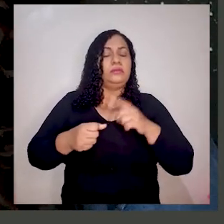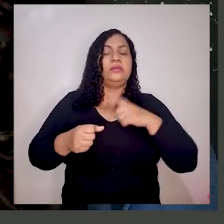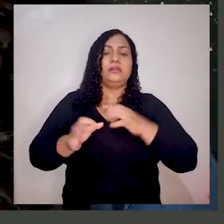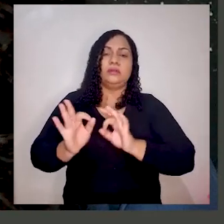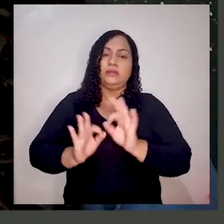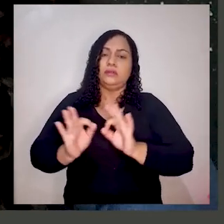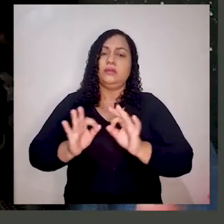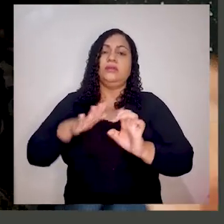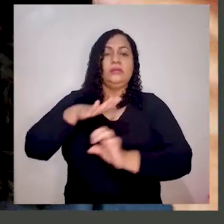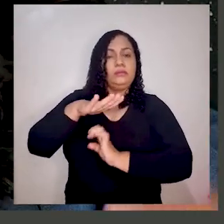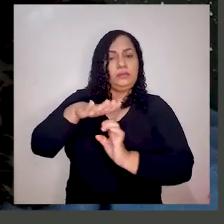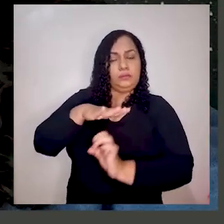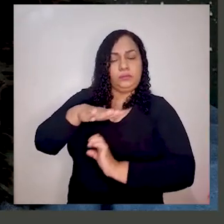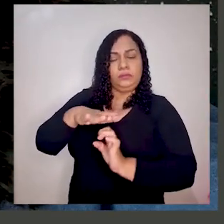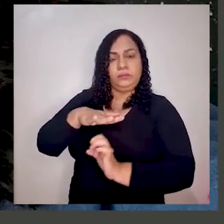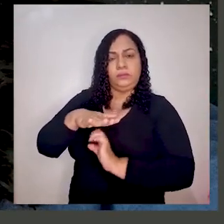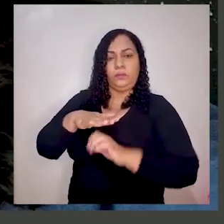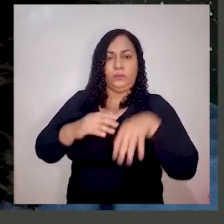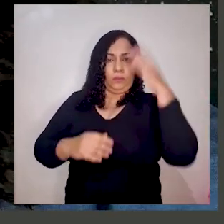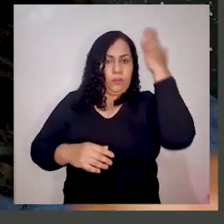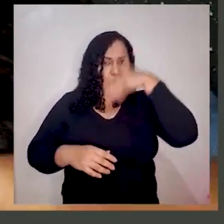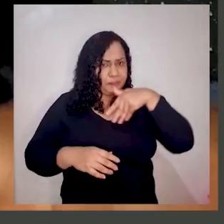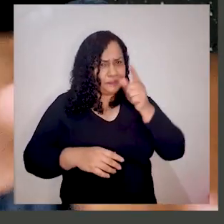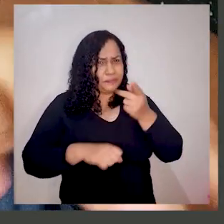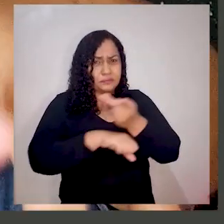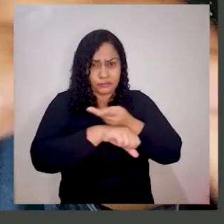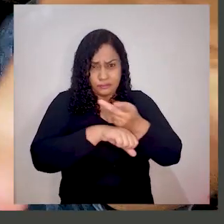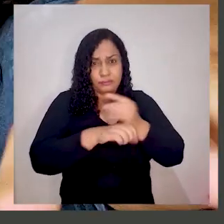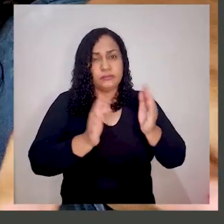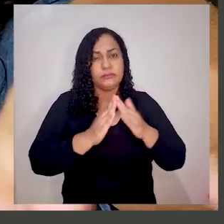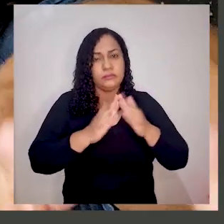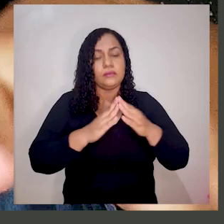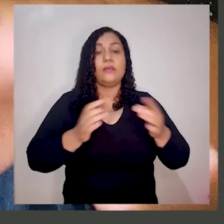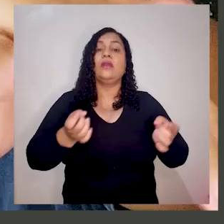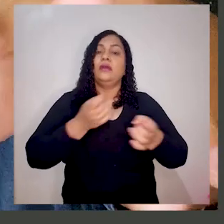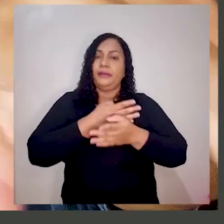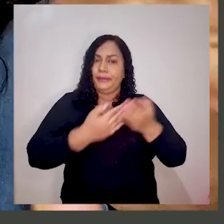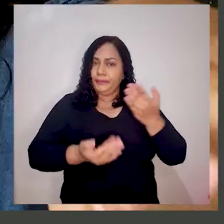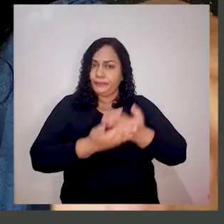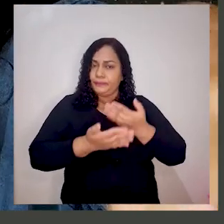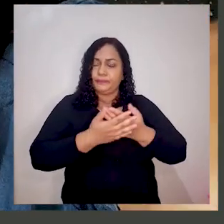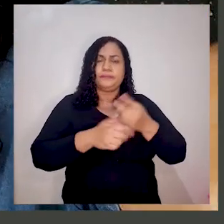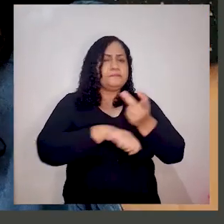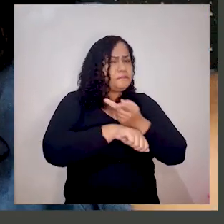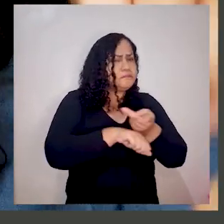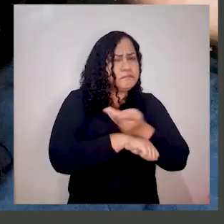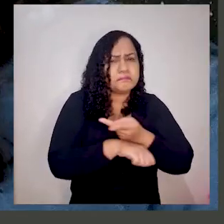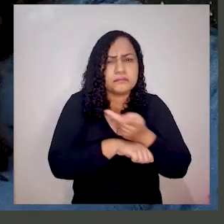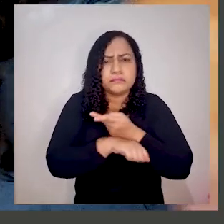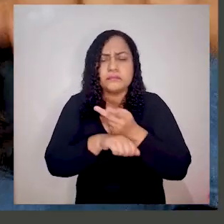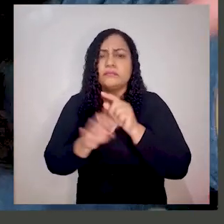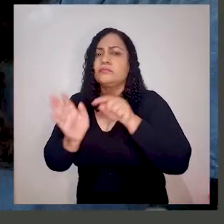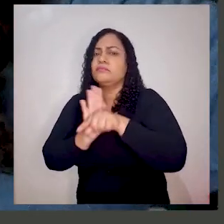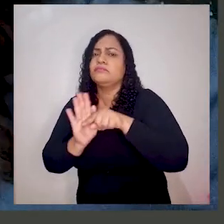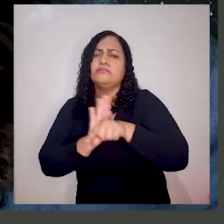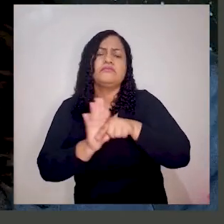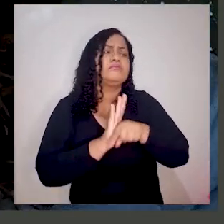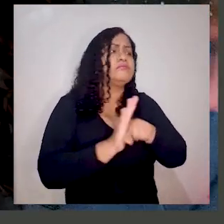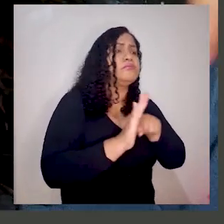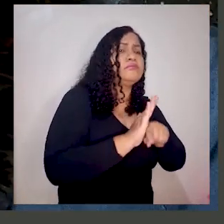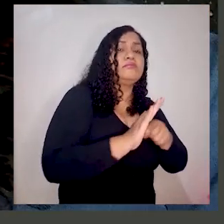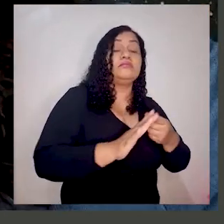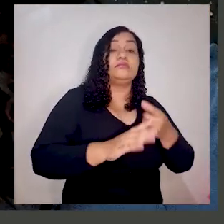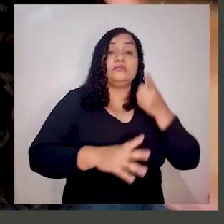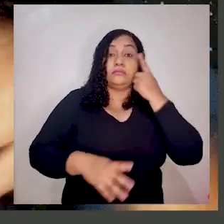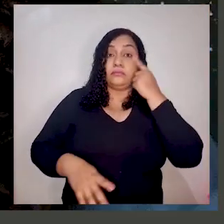são montados lá. Quer ver uma prova? Procura na casa de vocês aí, quando terminar aqui a aula, e faz